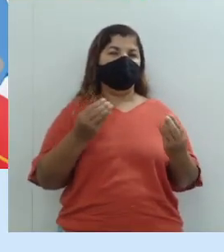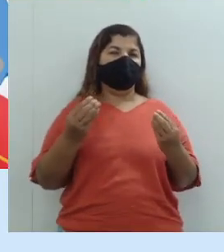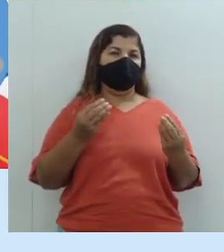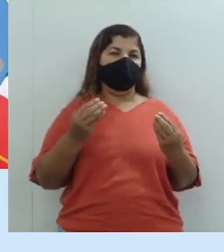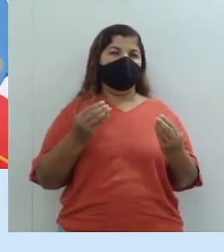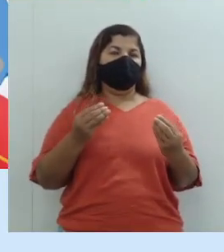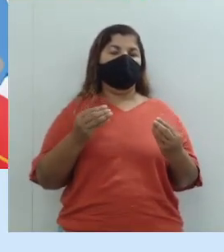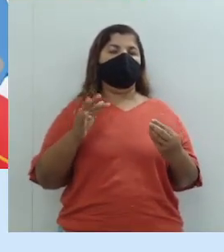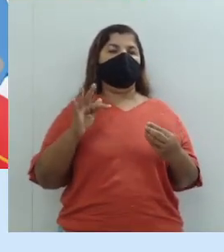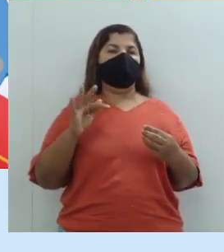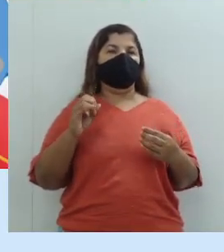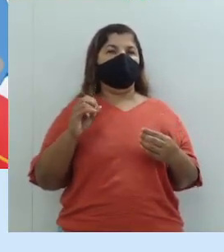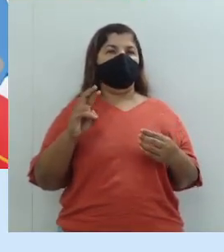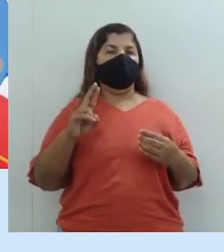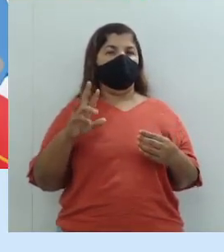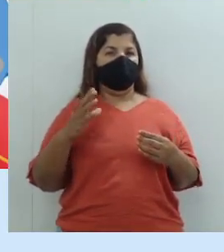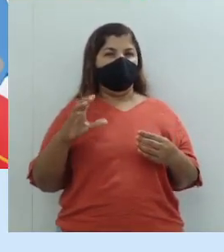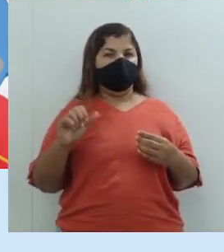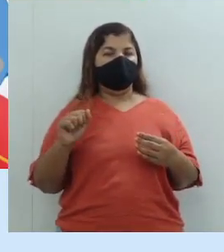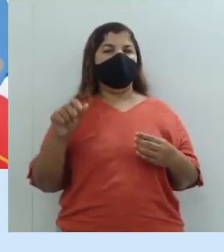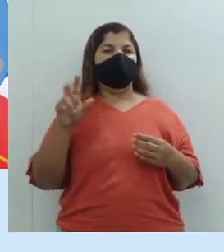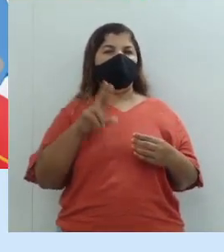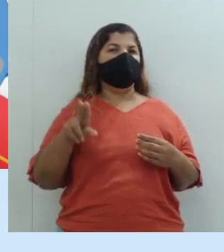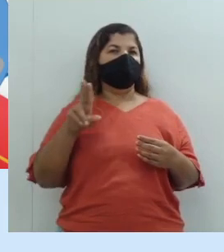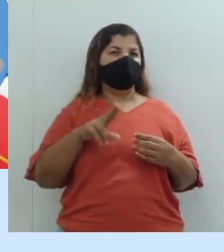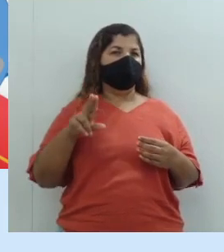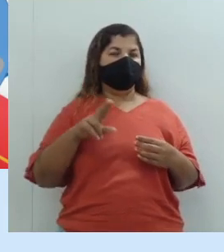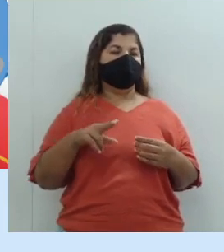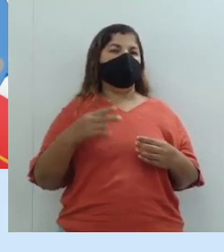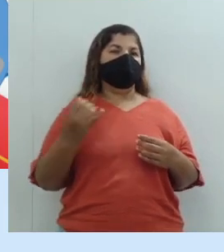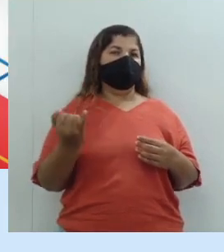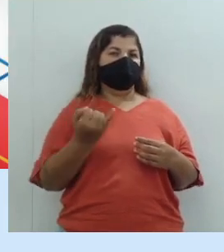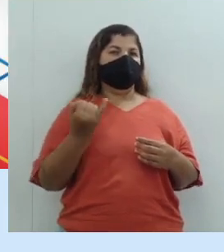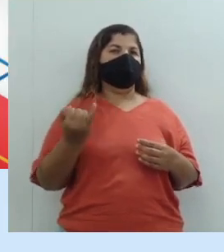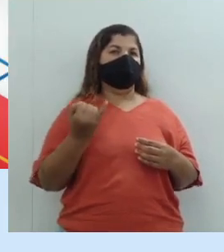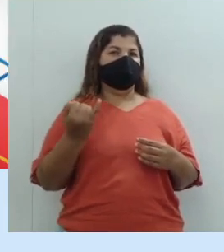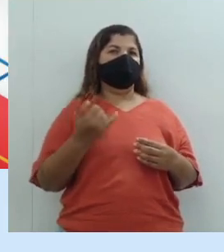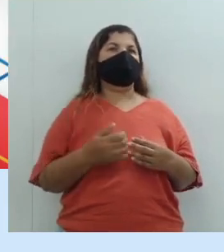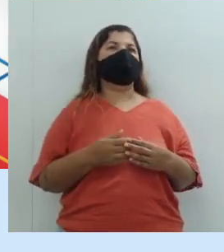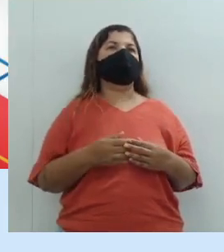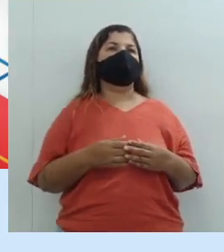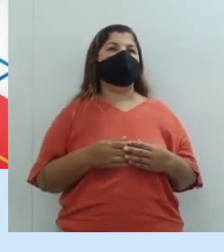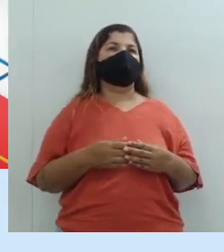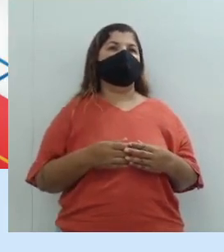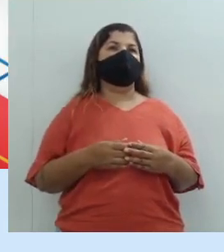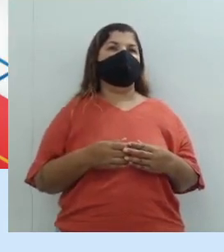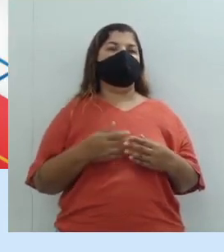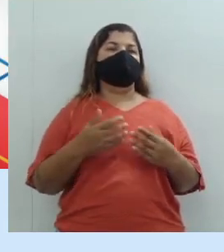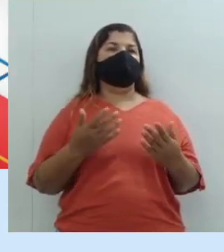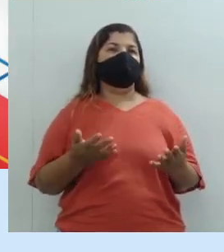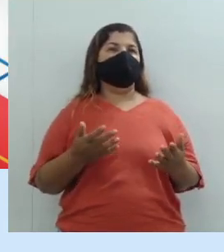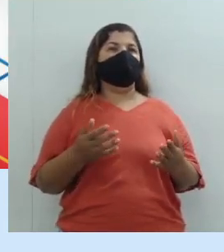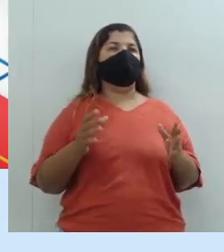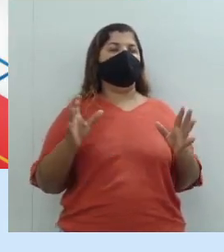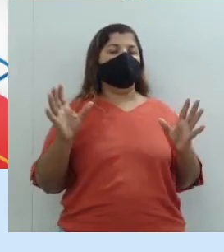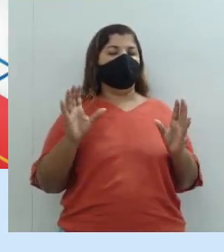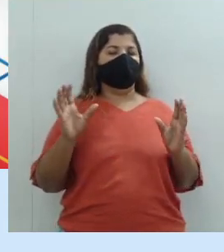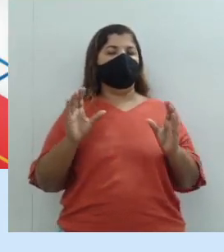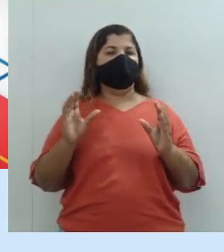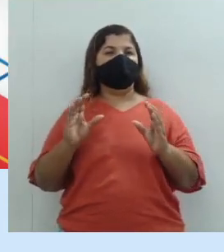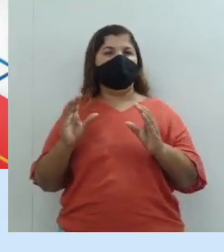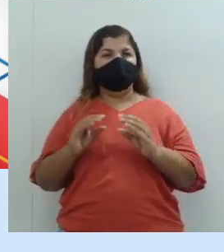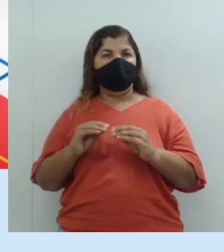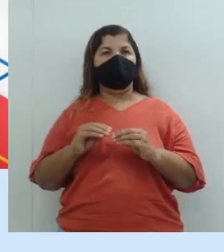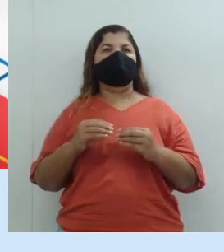as forças atuantes em cada corpo, vai ser bastante interessante. E depois de feito isso, você vai pegar os resultados, né, da